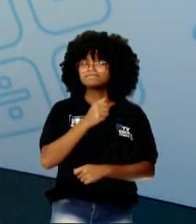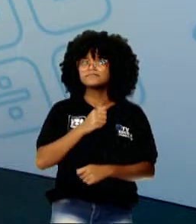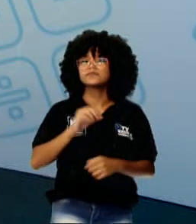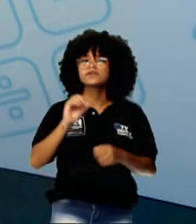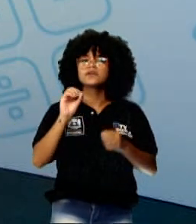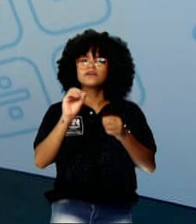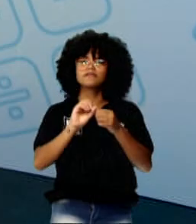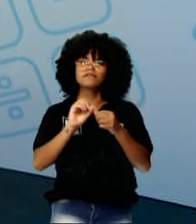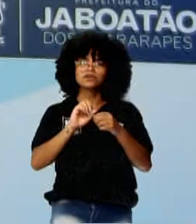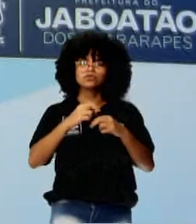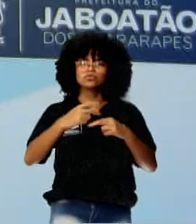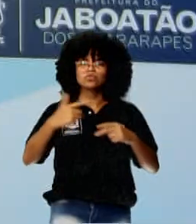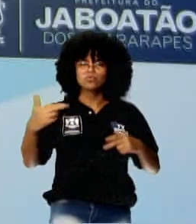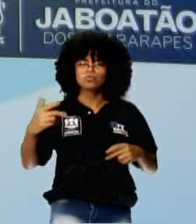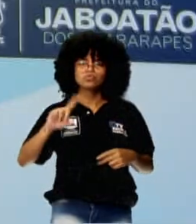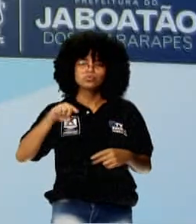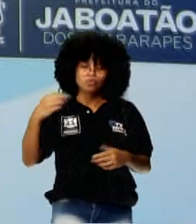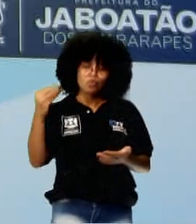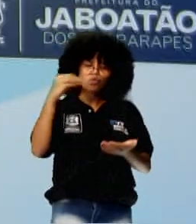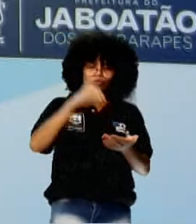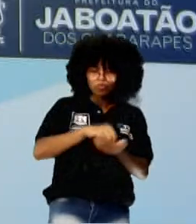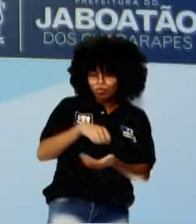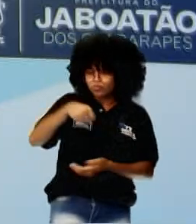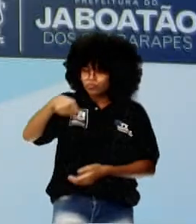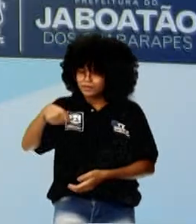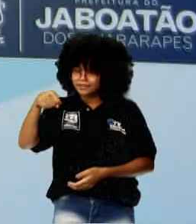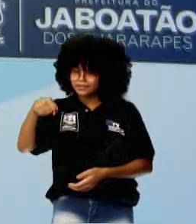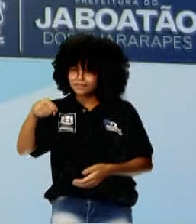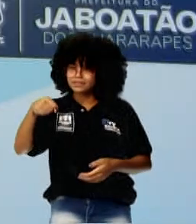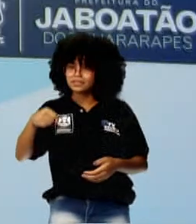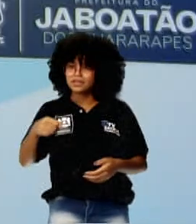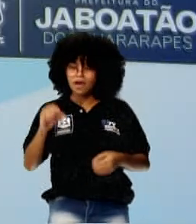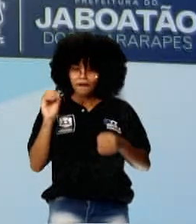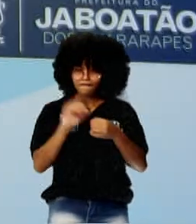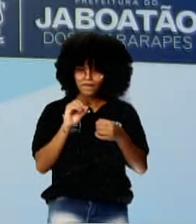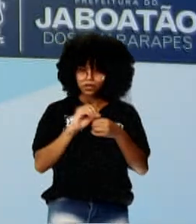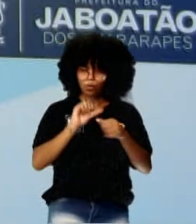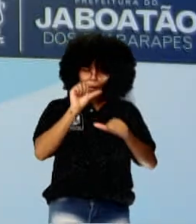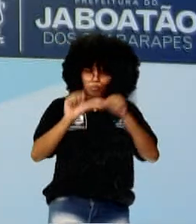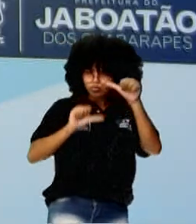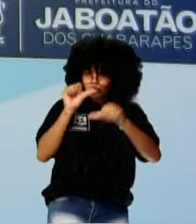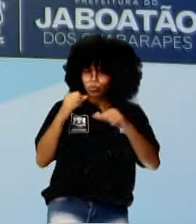E fez outros também. Colocou numa cestinha, criou um disfarce